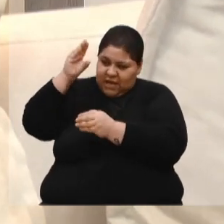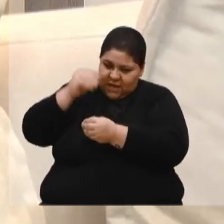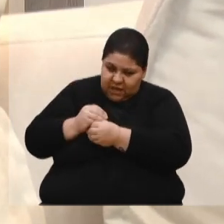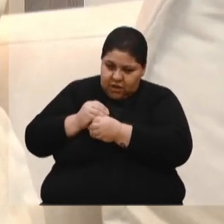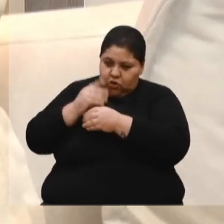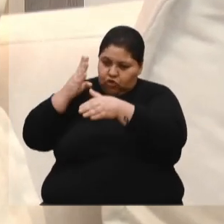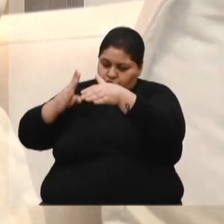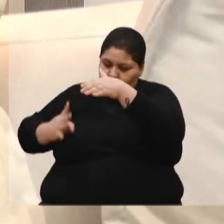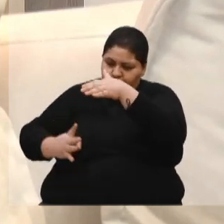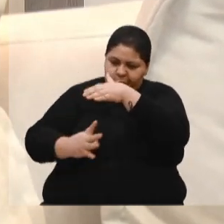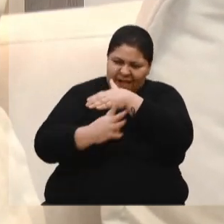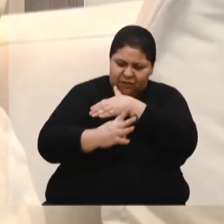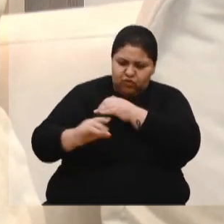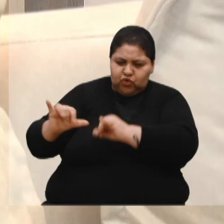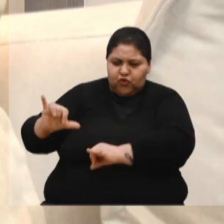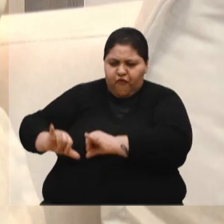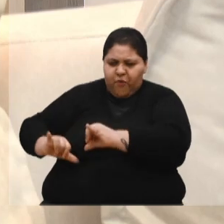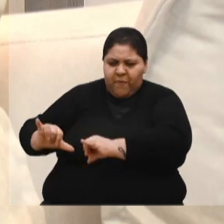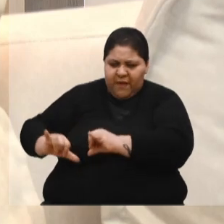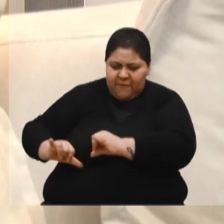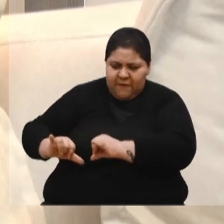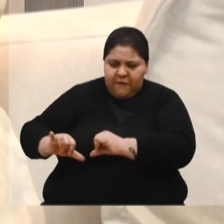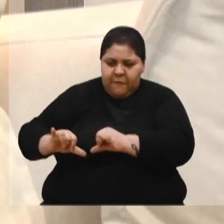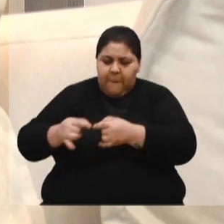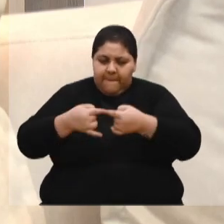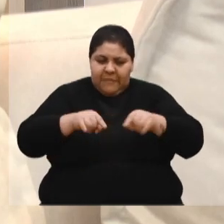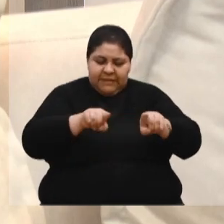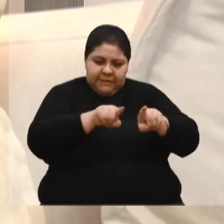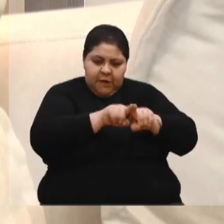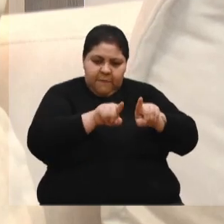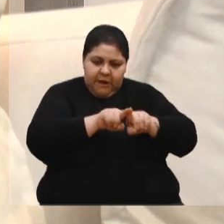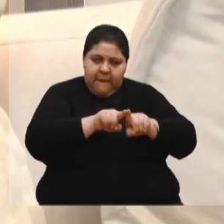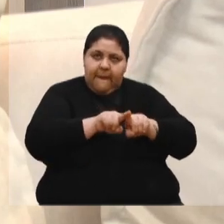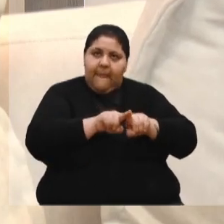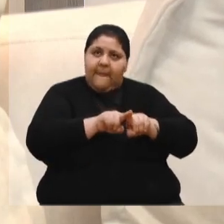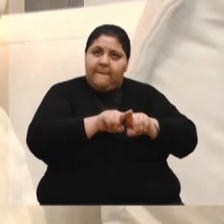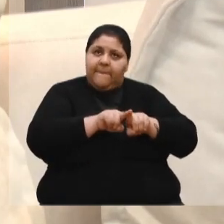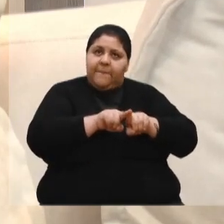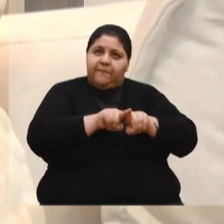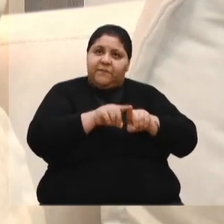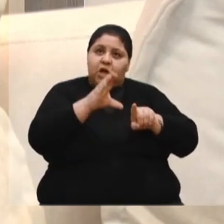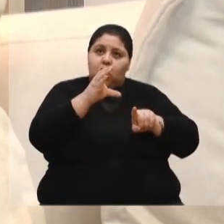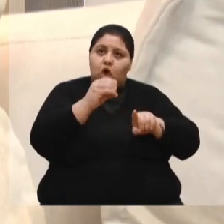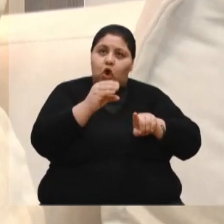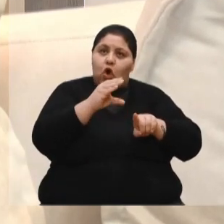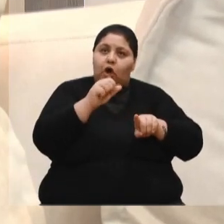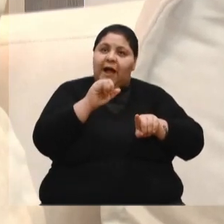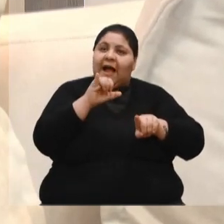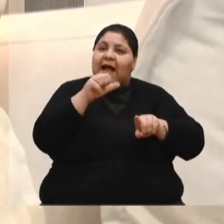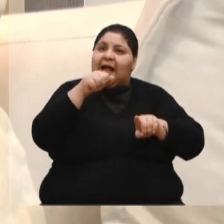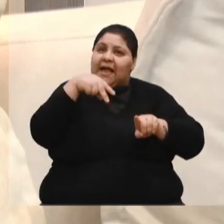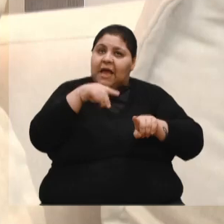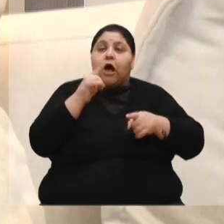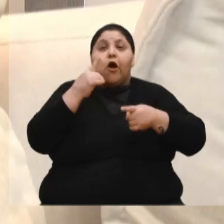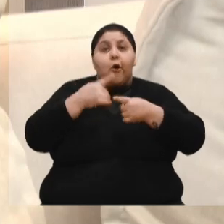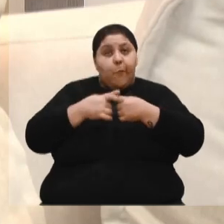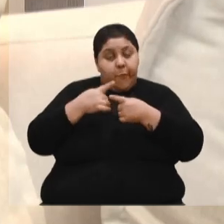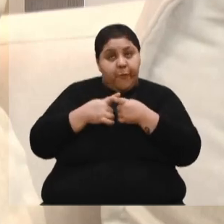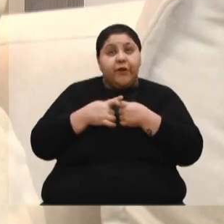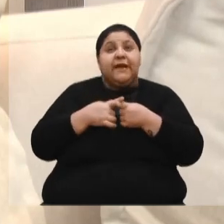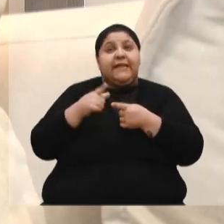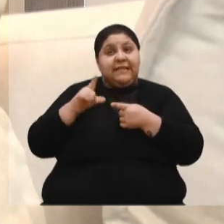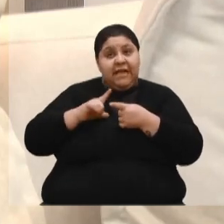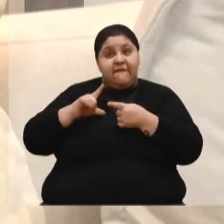de uma imigração, de um sofrimento e, ao mesmo tempo, da cucanha, entre aspas, né? Porque, queira ou